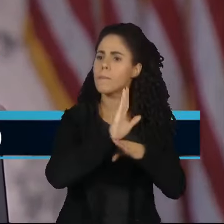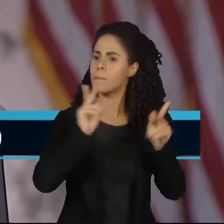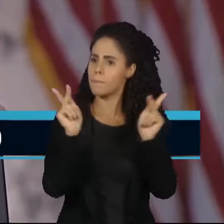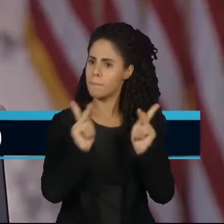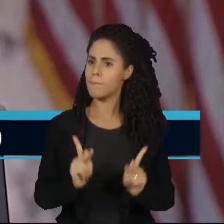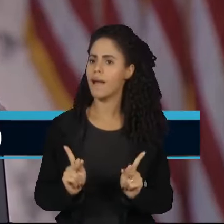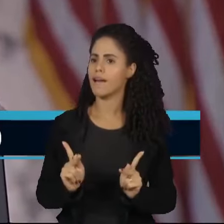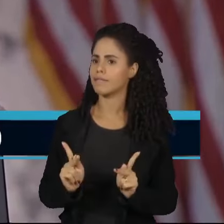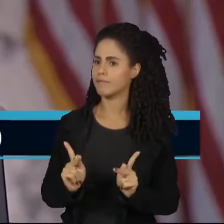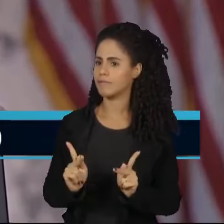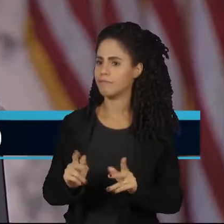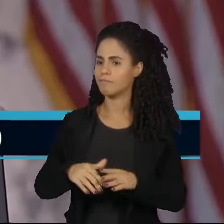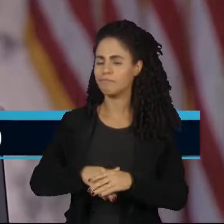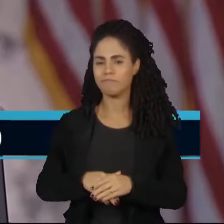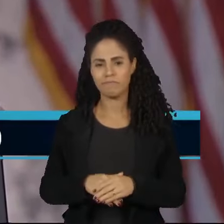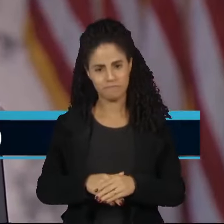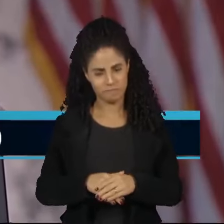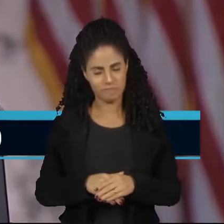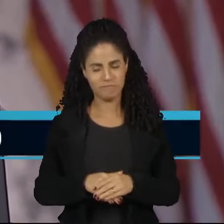power.